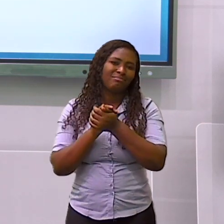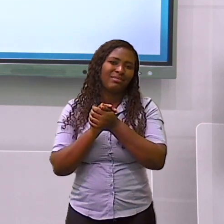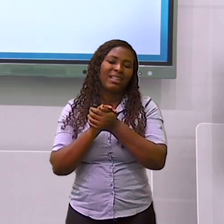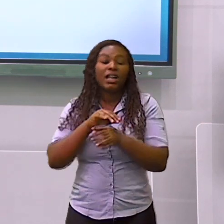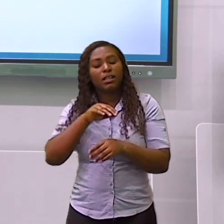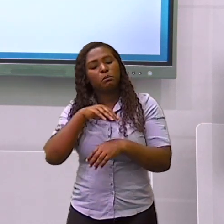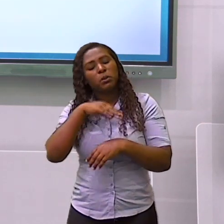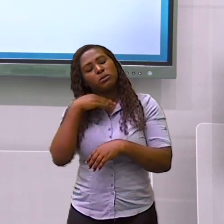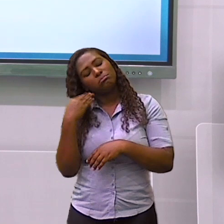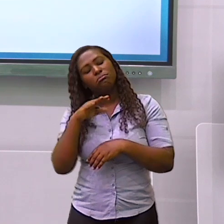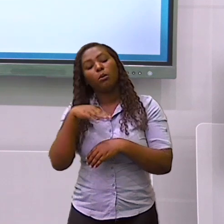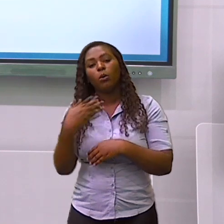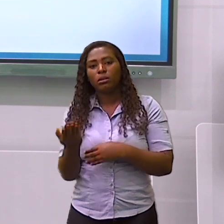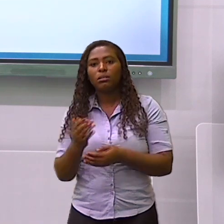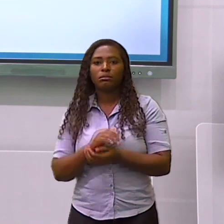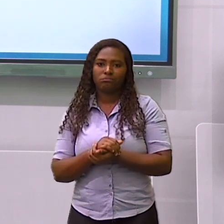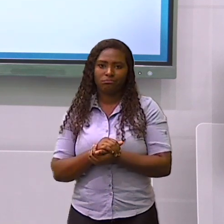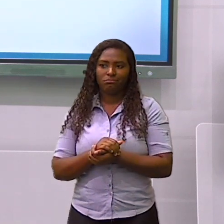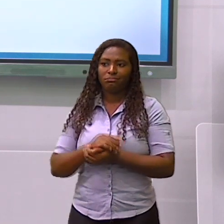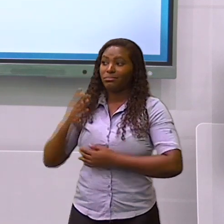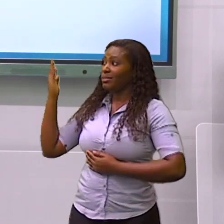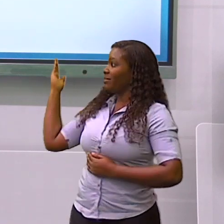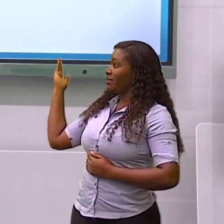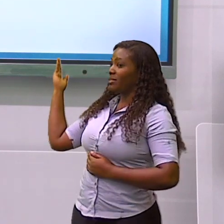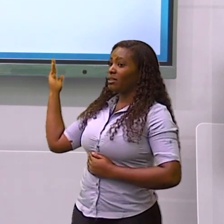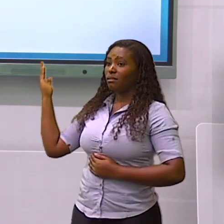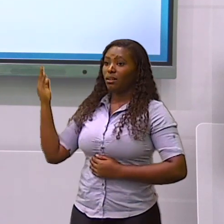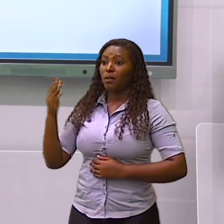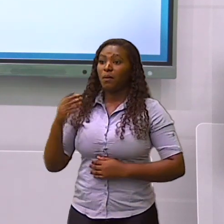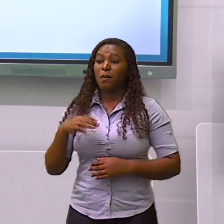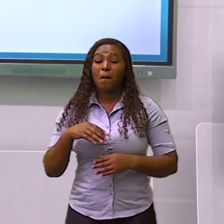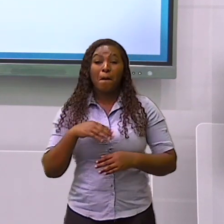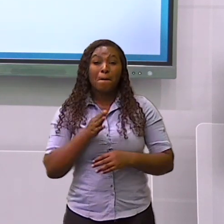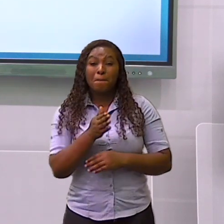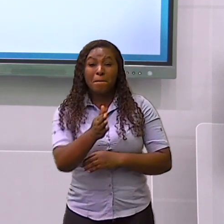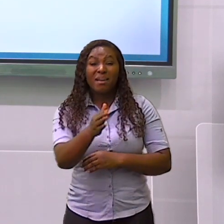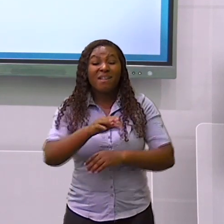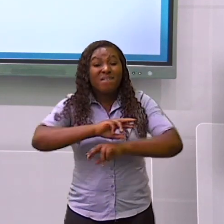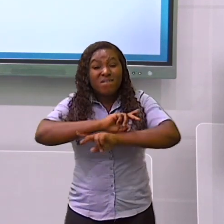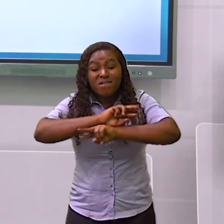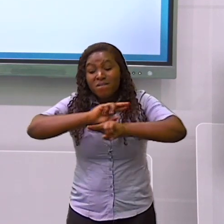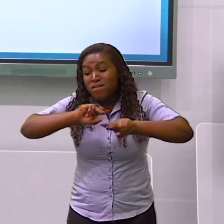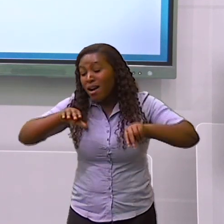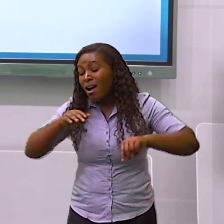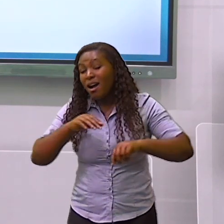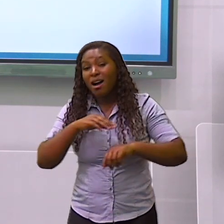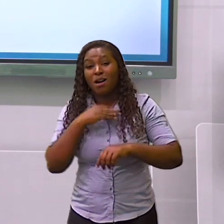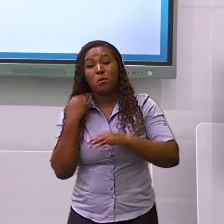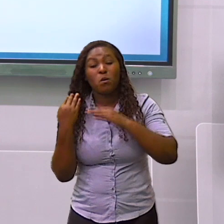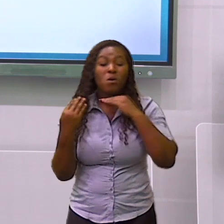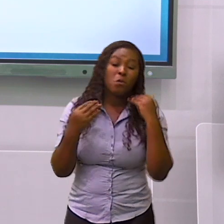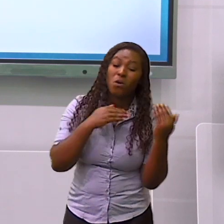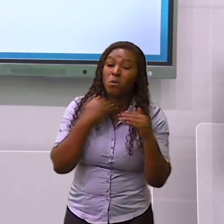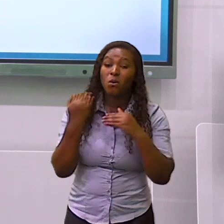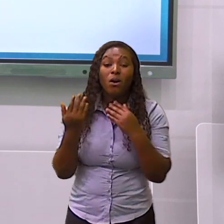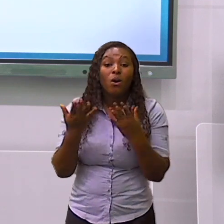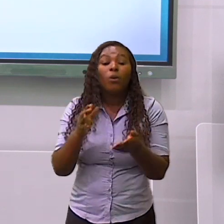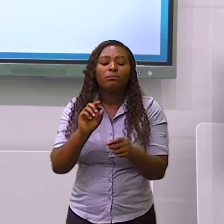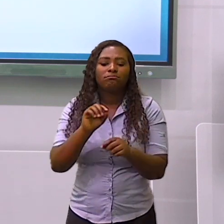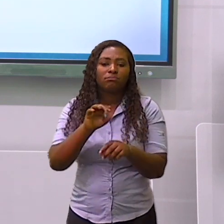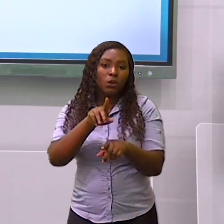os pescadores foram levados embora. Fora que não existia mais peixe ali para reprodução, para a